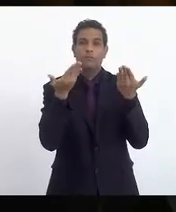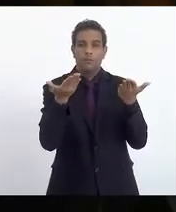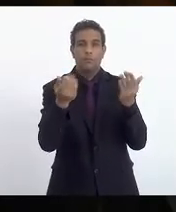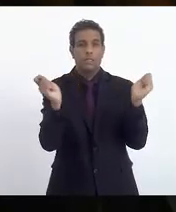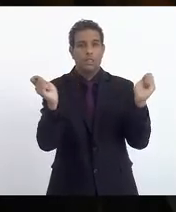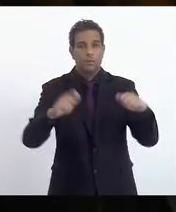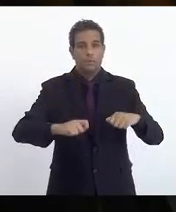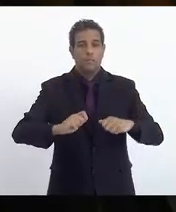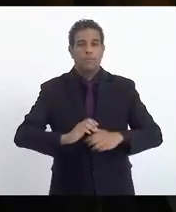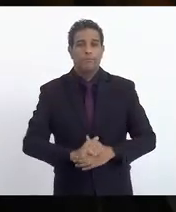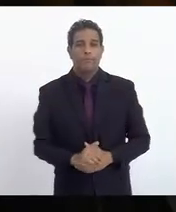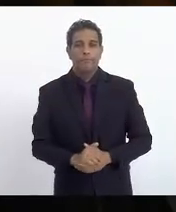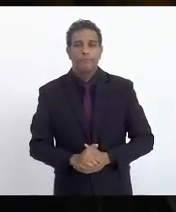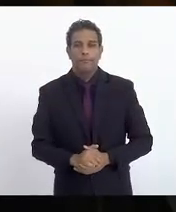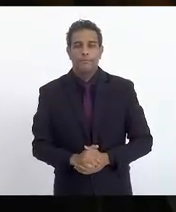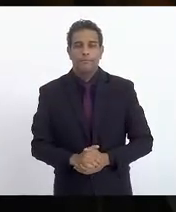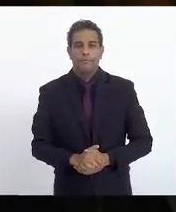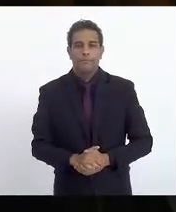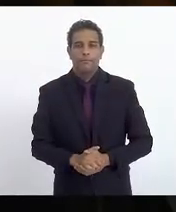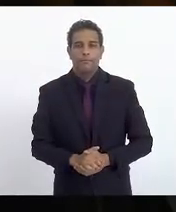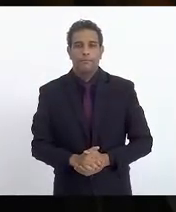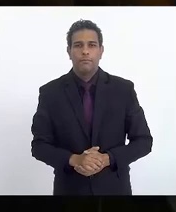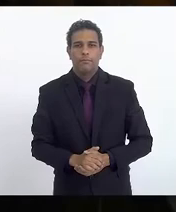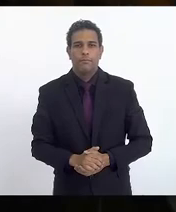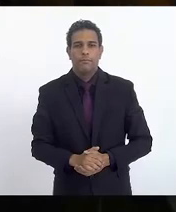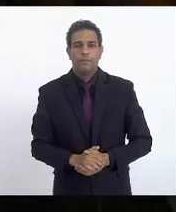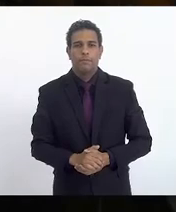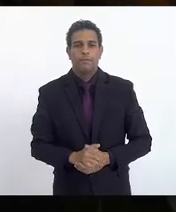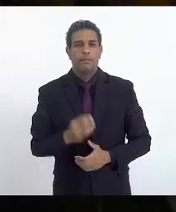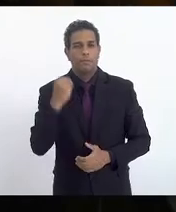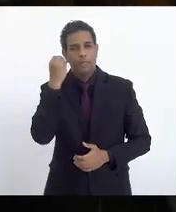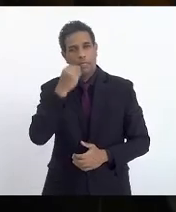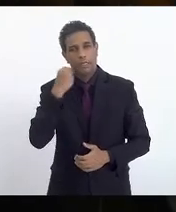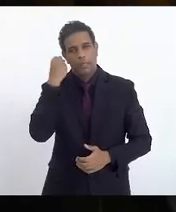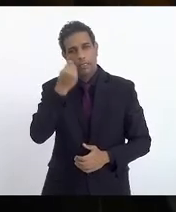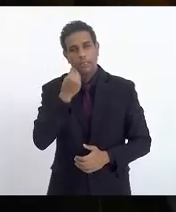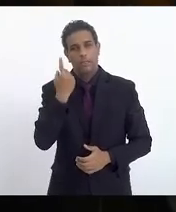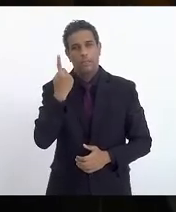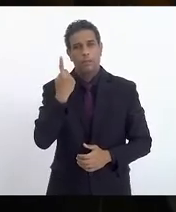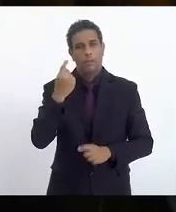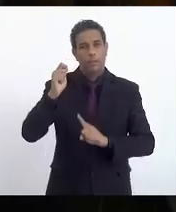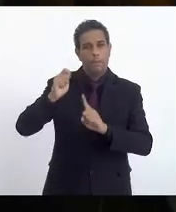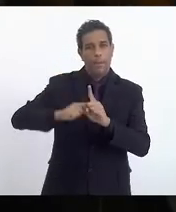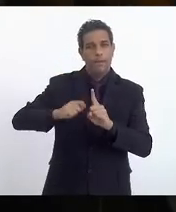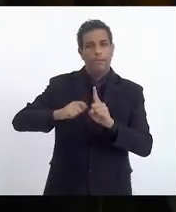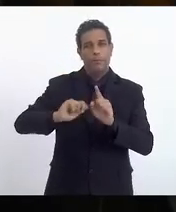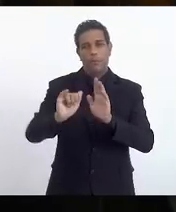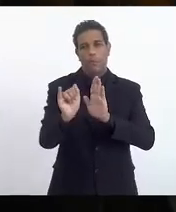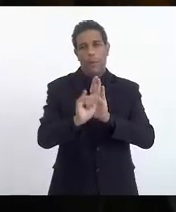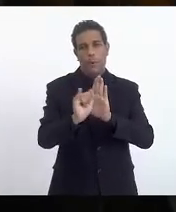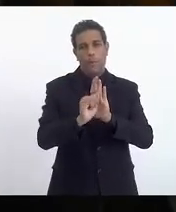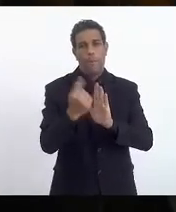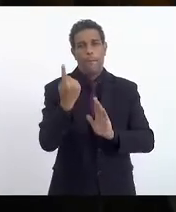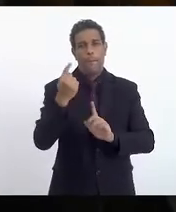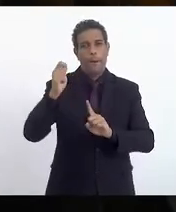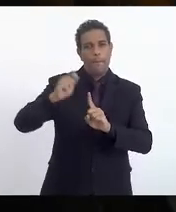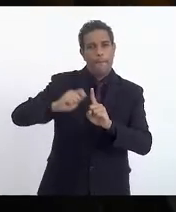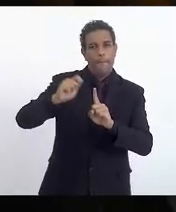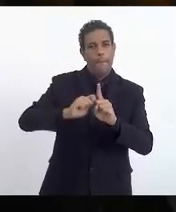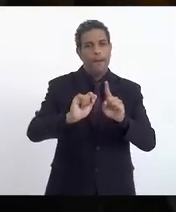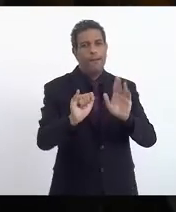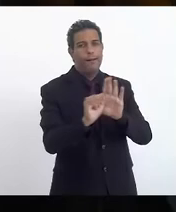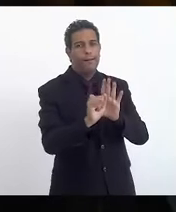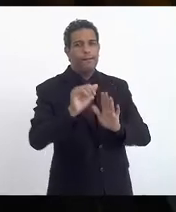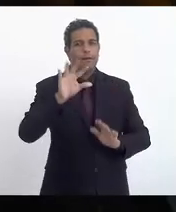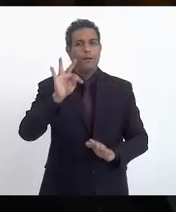decisão competente e com expertise durou um mês o edital gronder meio do edital